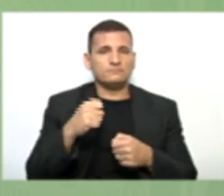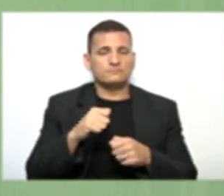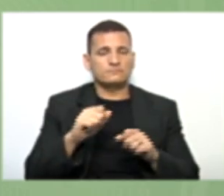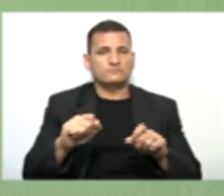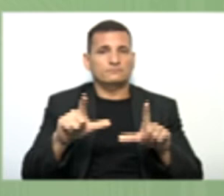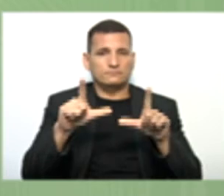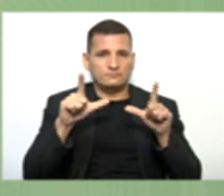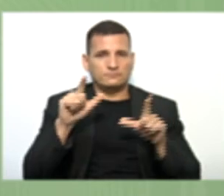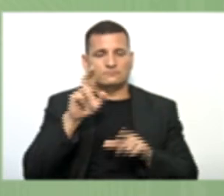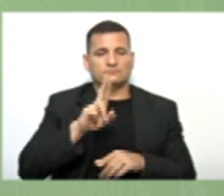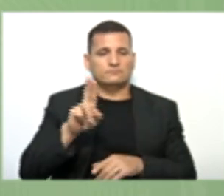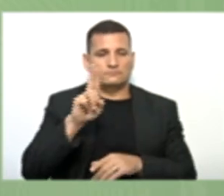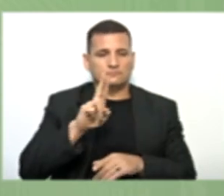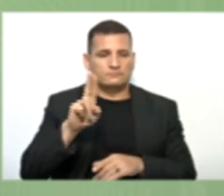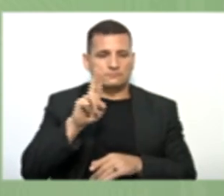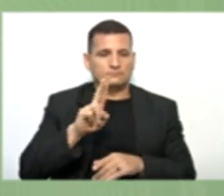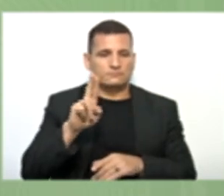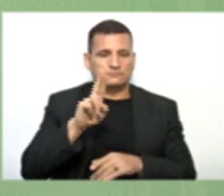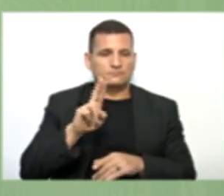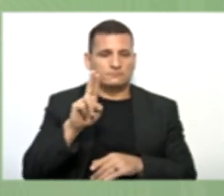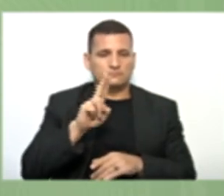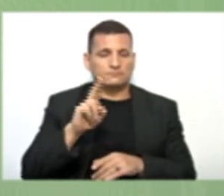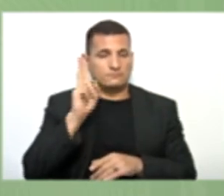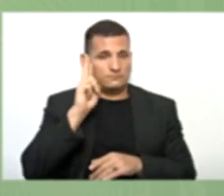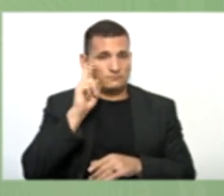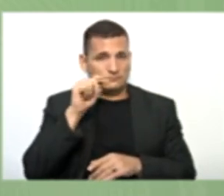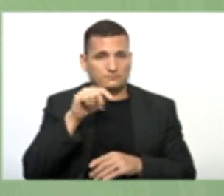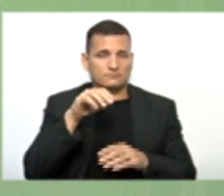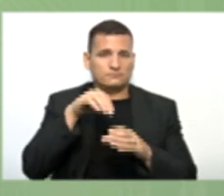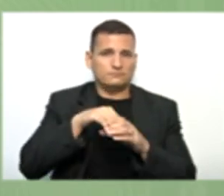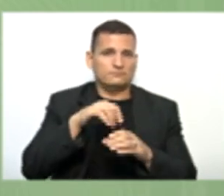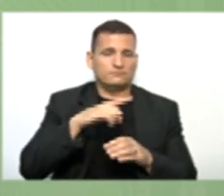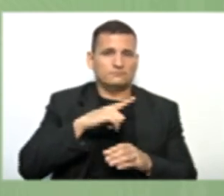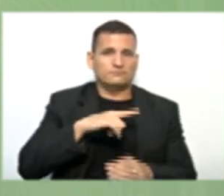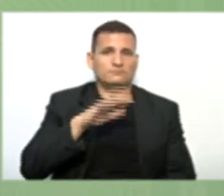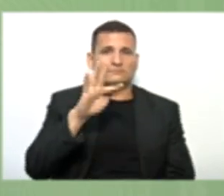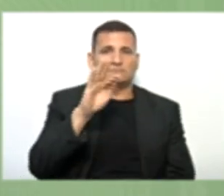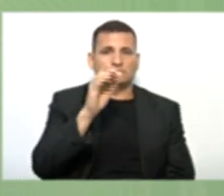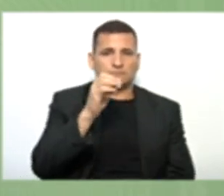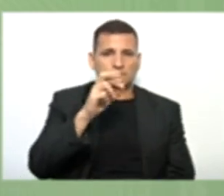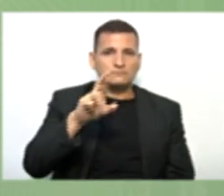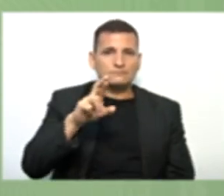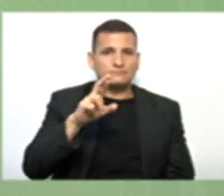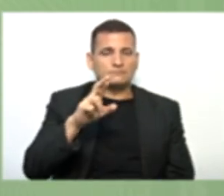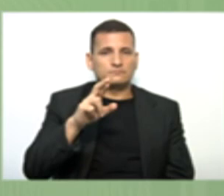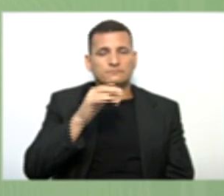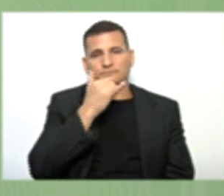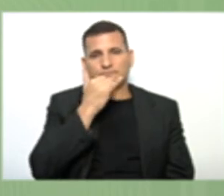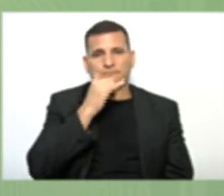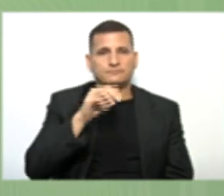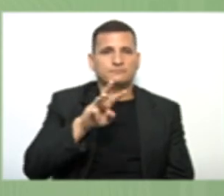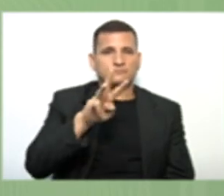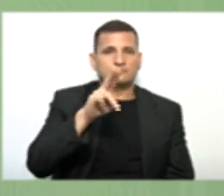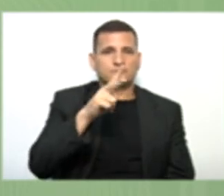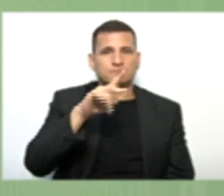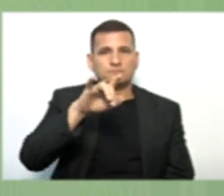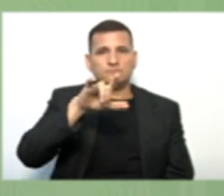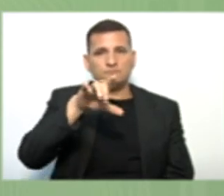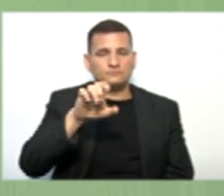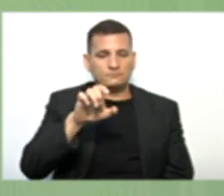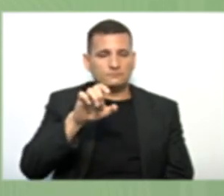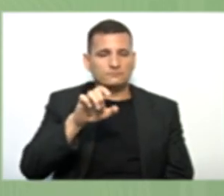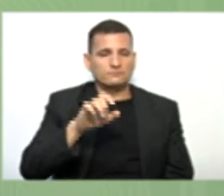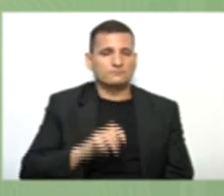usuário, lembrando que eu tô aqui nessa parte, eu estou dentro do meu laço for ainda, tá? Dentro do meu laço for, do laço wire, tá? Eu